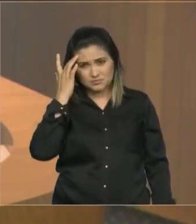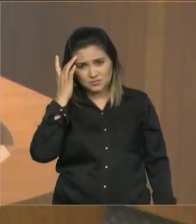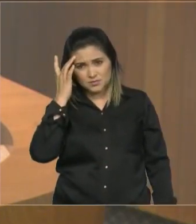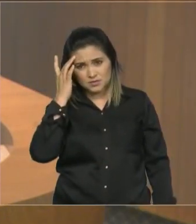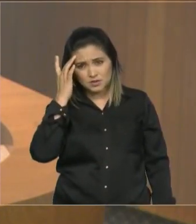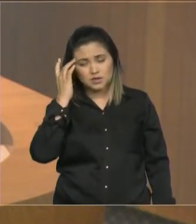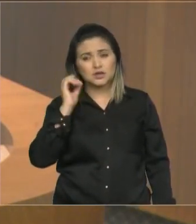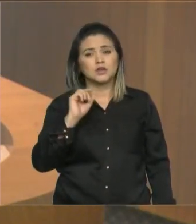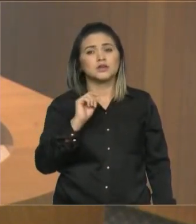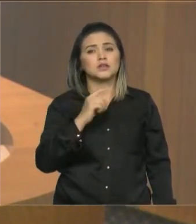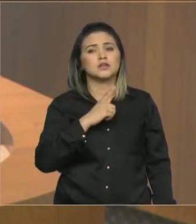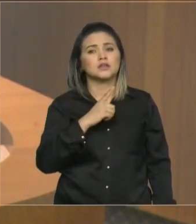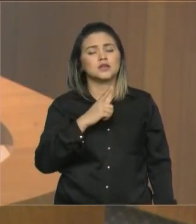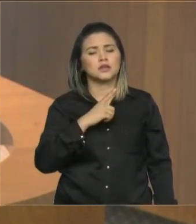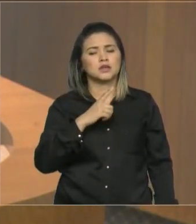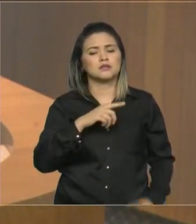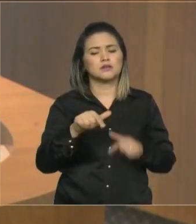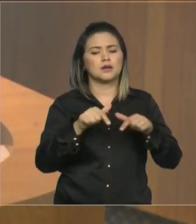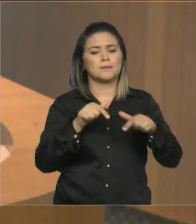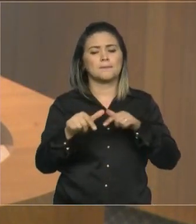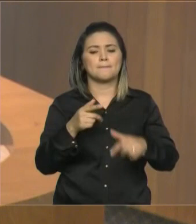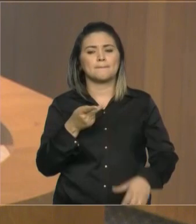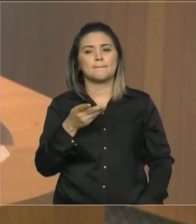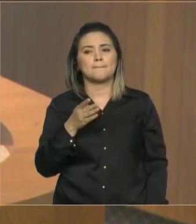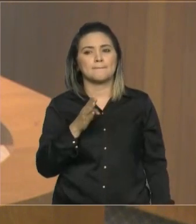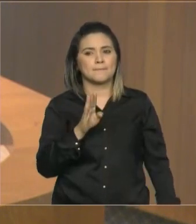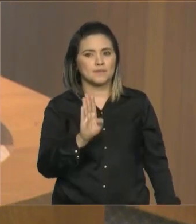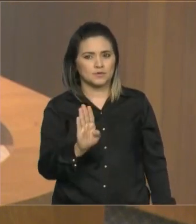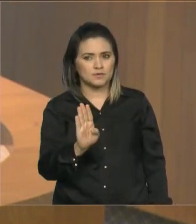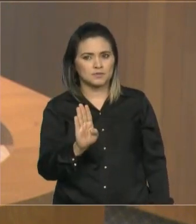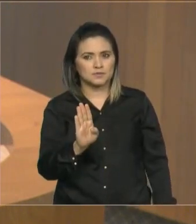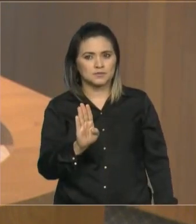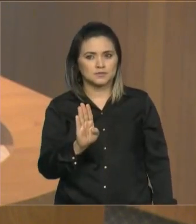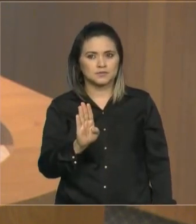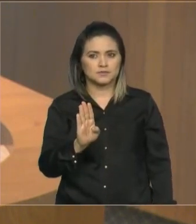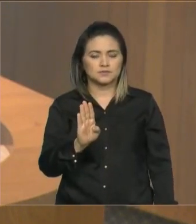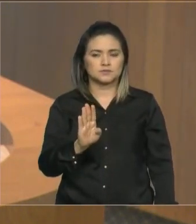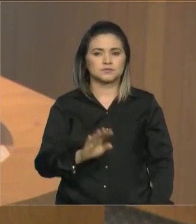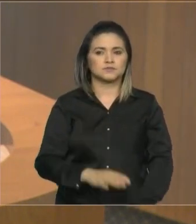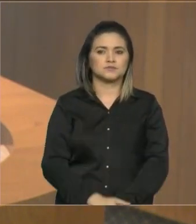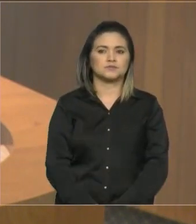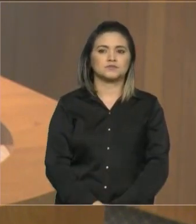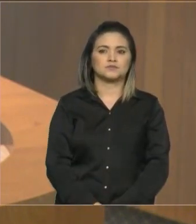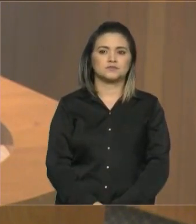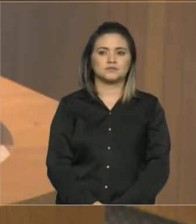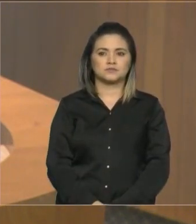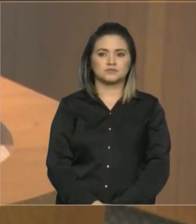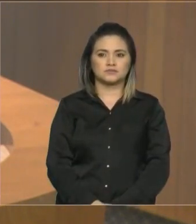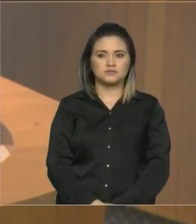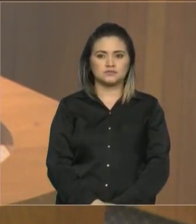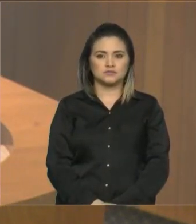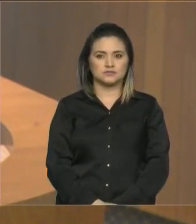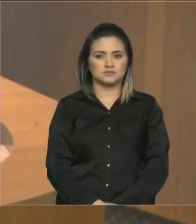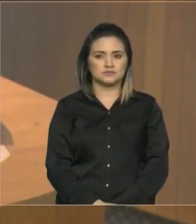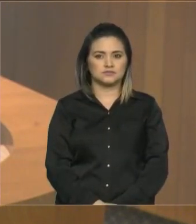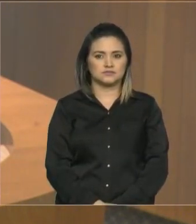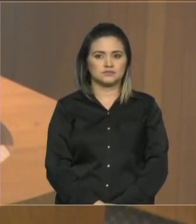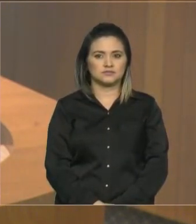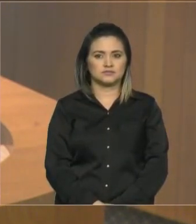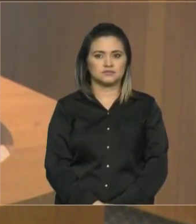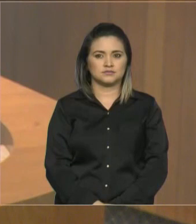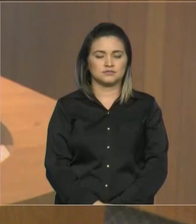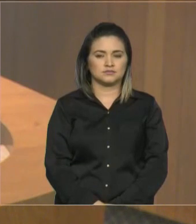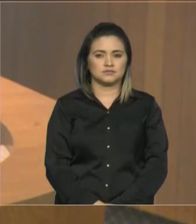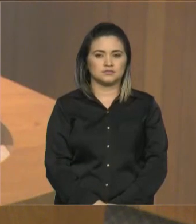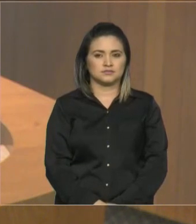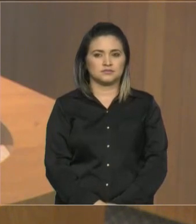função pública com o dever inequívoco de atuar em defesa da sociedade